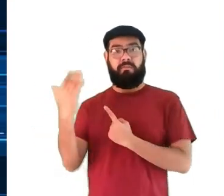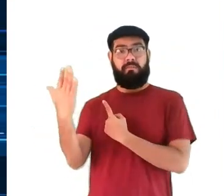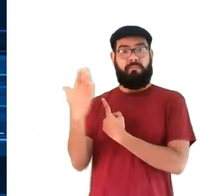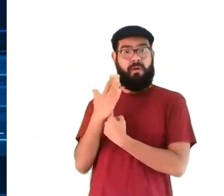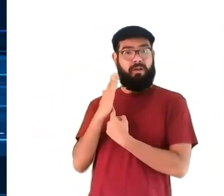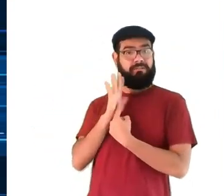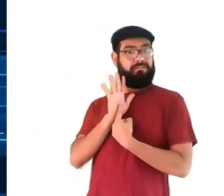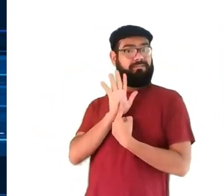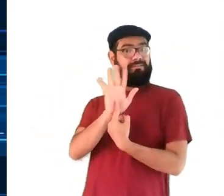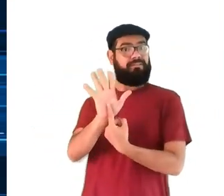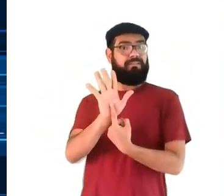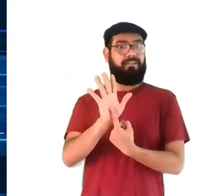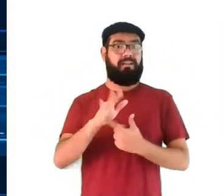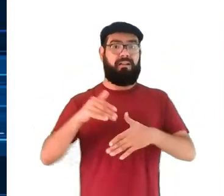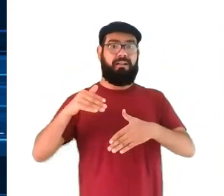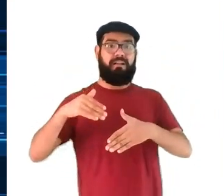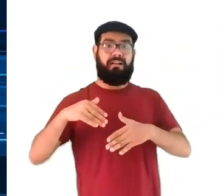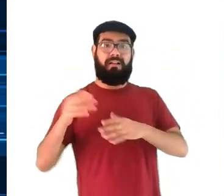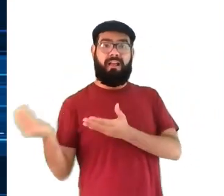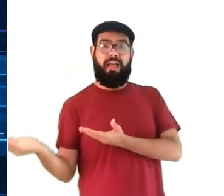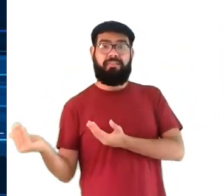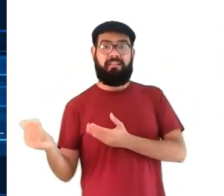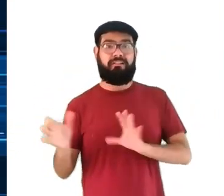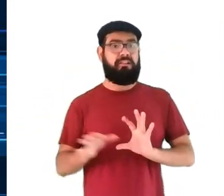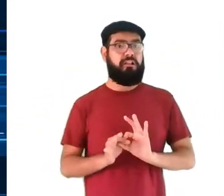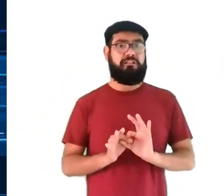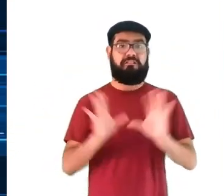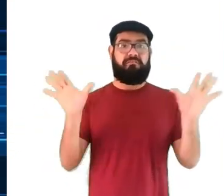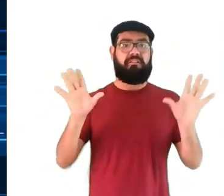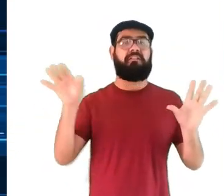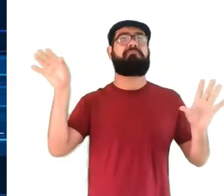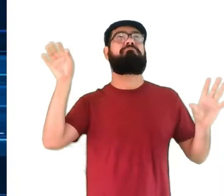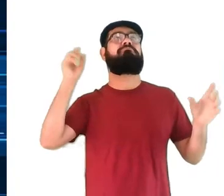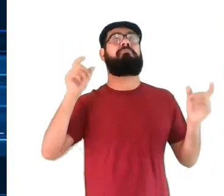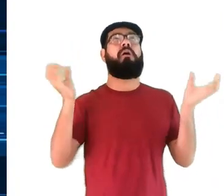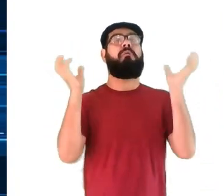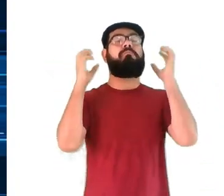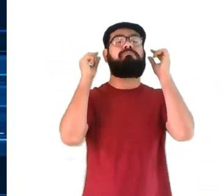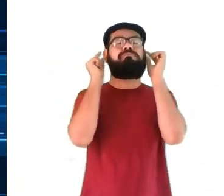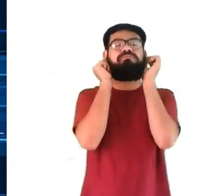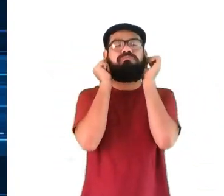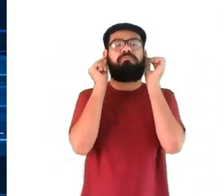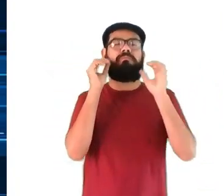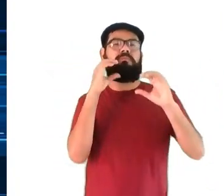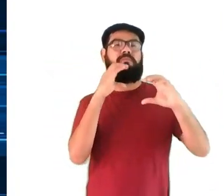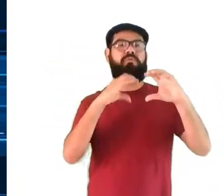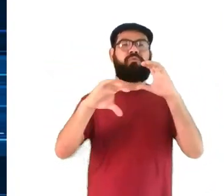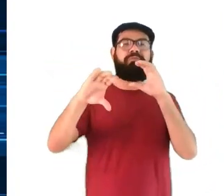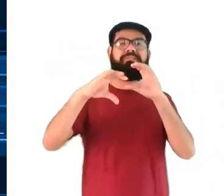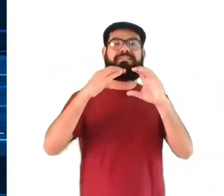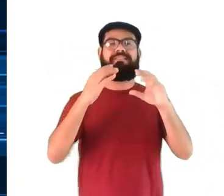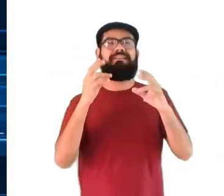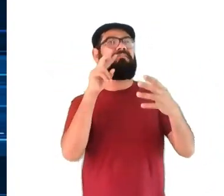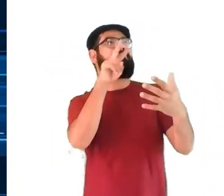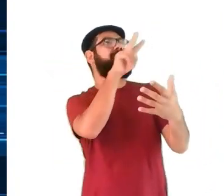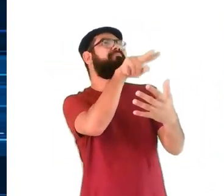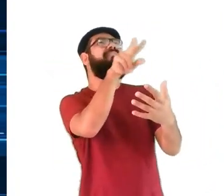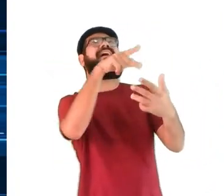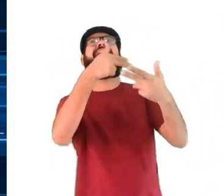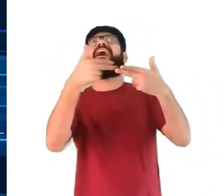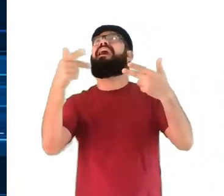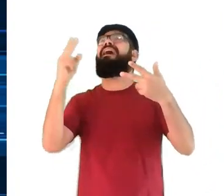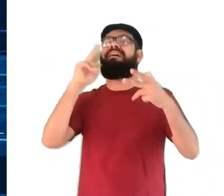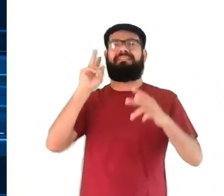liberdade para ouvir música, né? Então ele sempre se apresenta com esse fone de